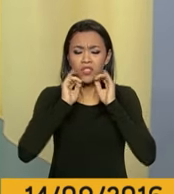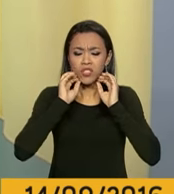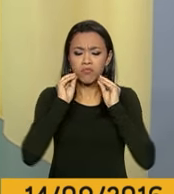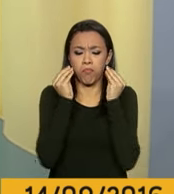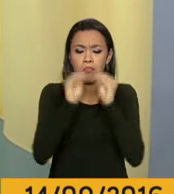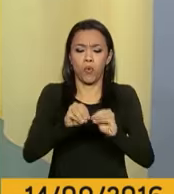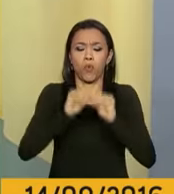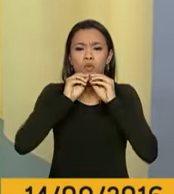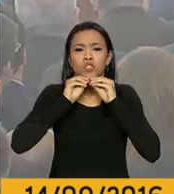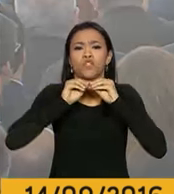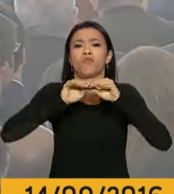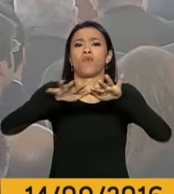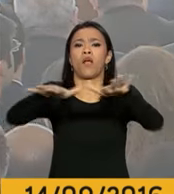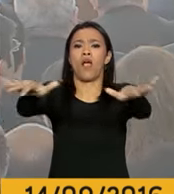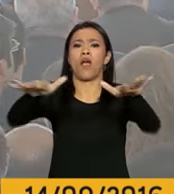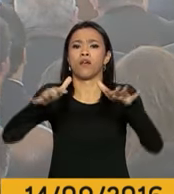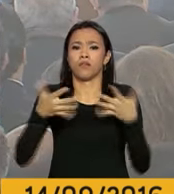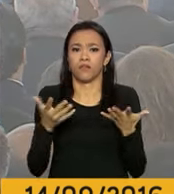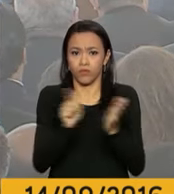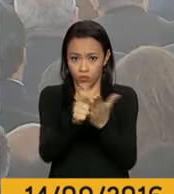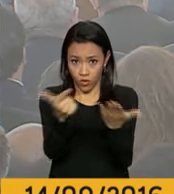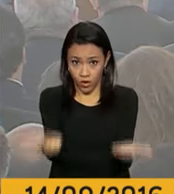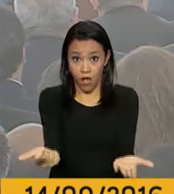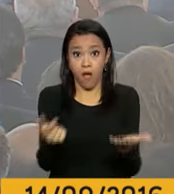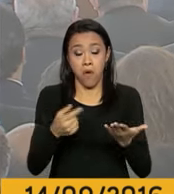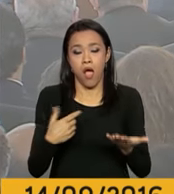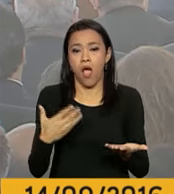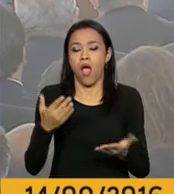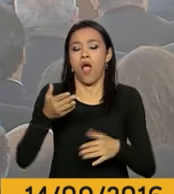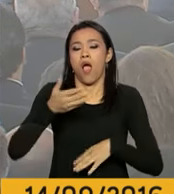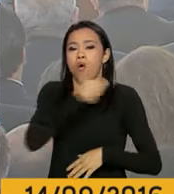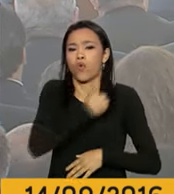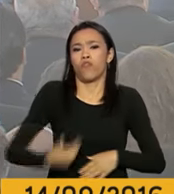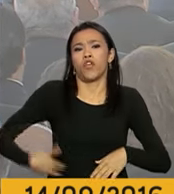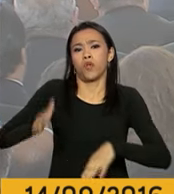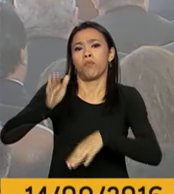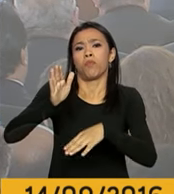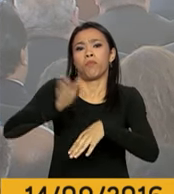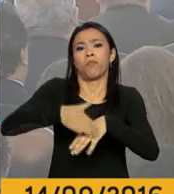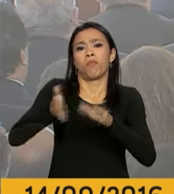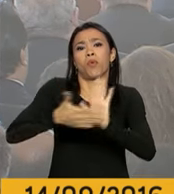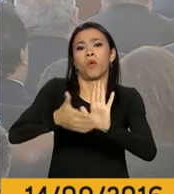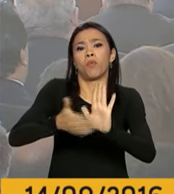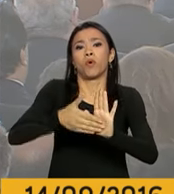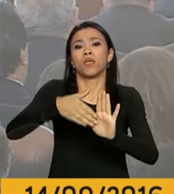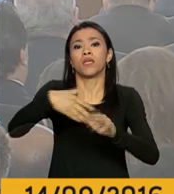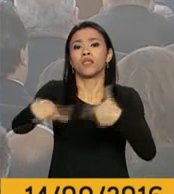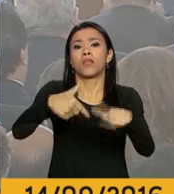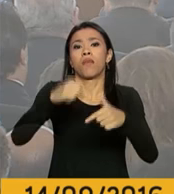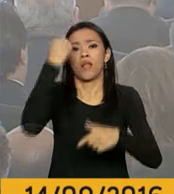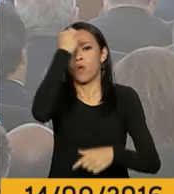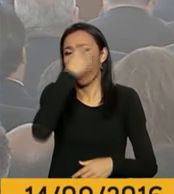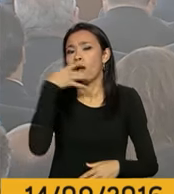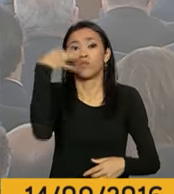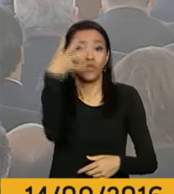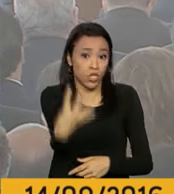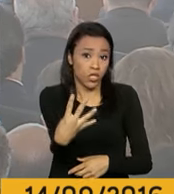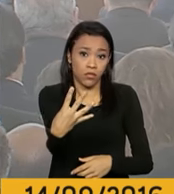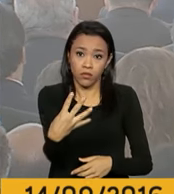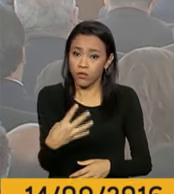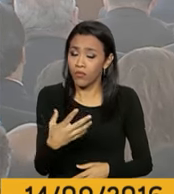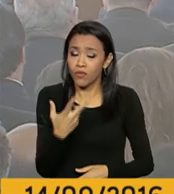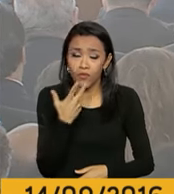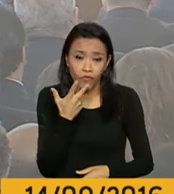que deveria ingressar no jornal, era esta: o governo propõe que o trabalhador trabalhe apenas 4 dias por semana. Mas não foi o que